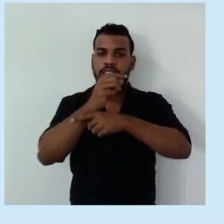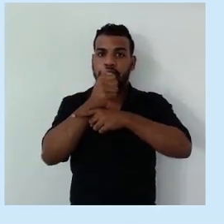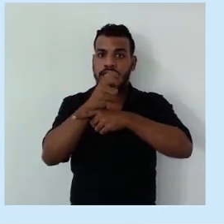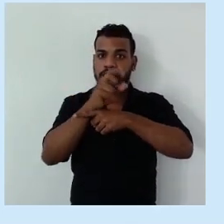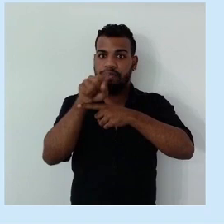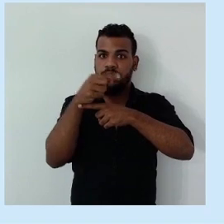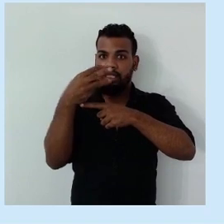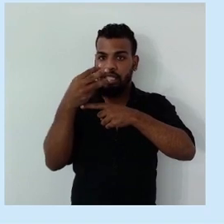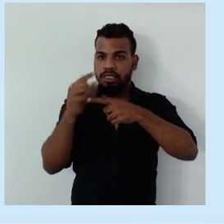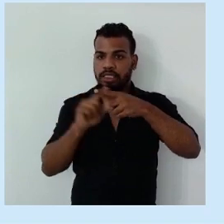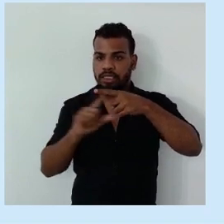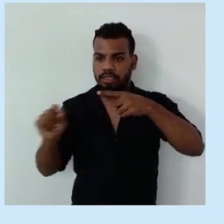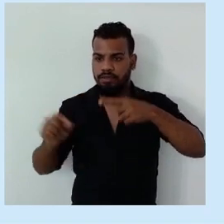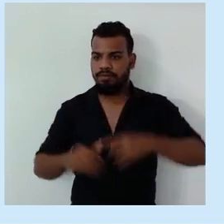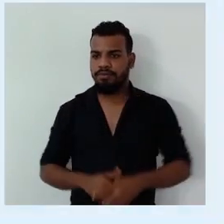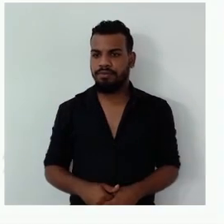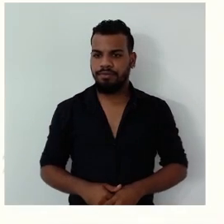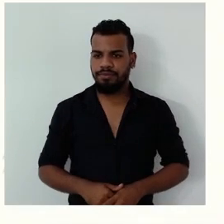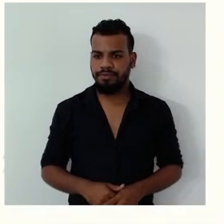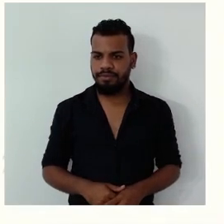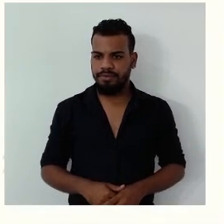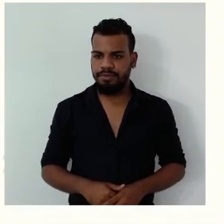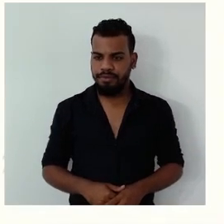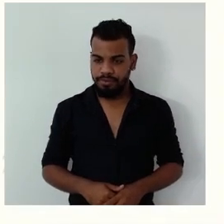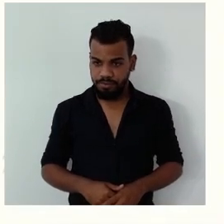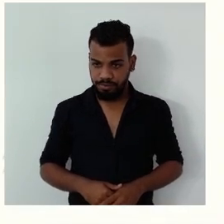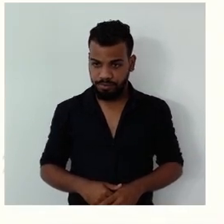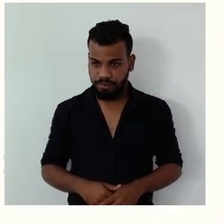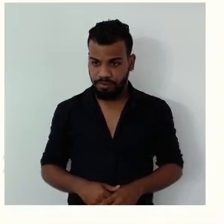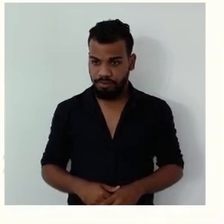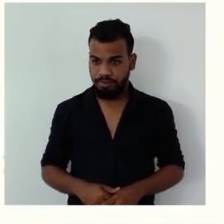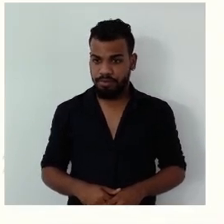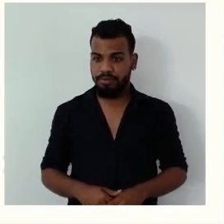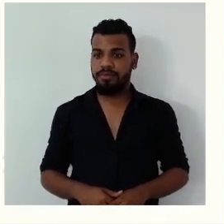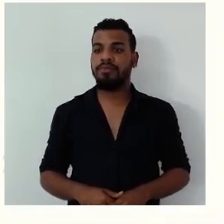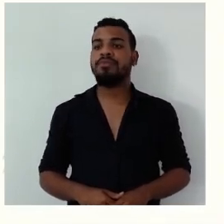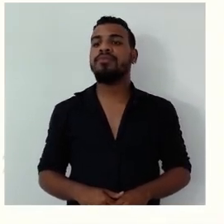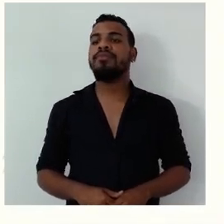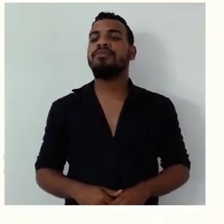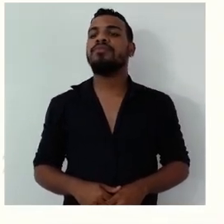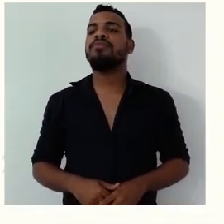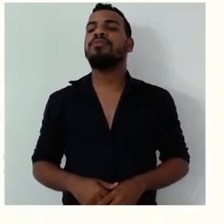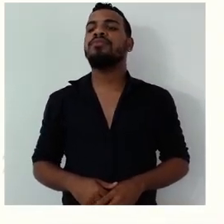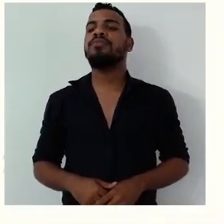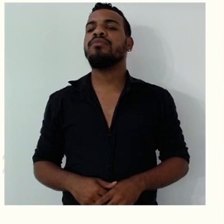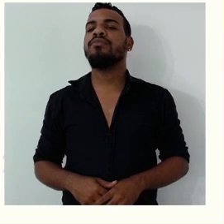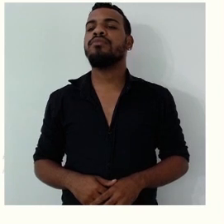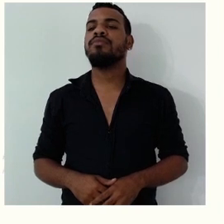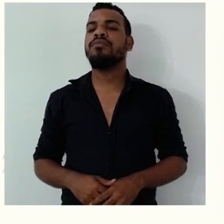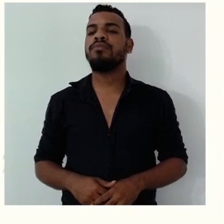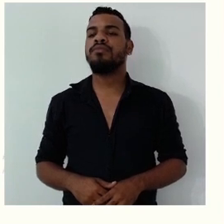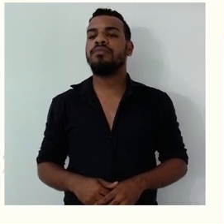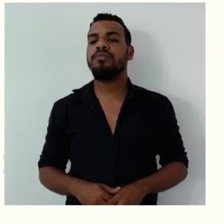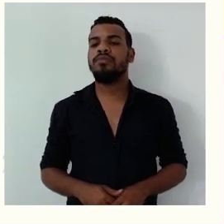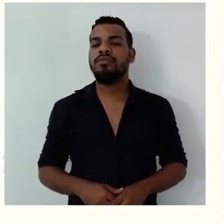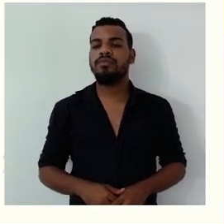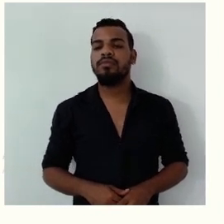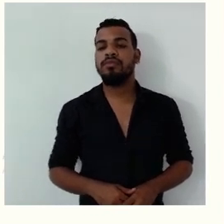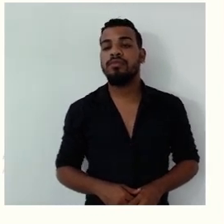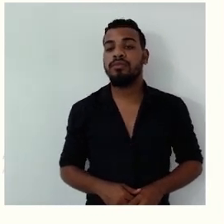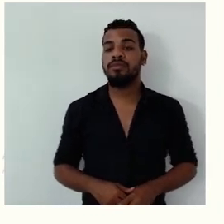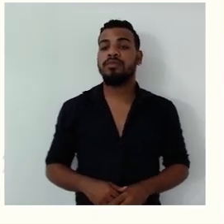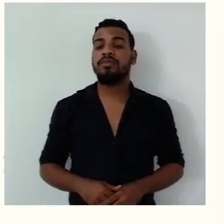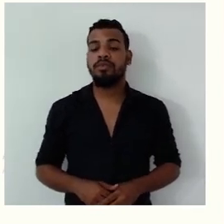Beleza? Veja aí na tela principal a continuidade da resolução. Multiplicando 8,6 vezes esse número, vai